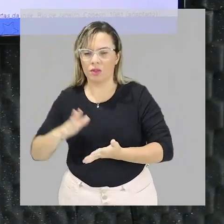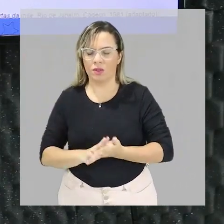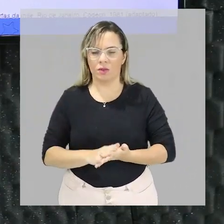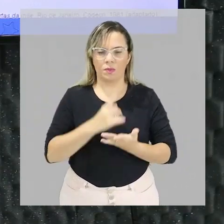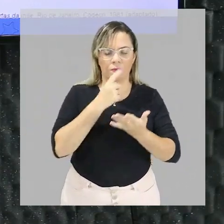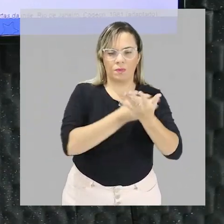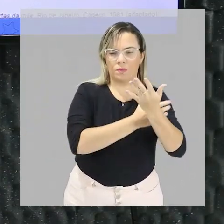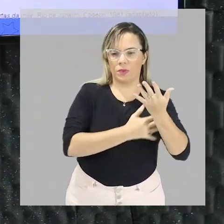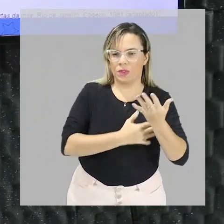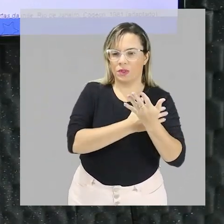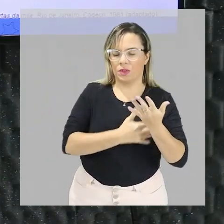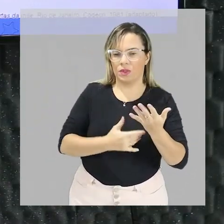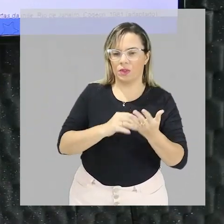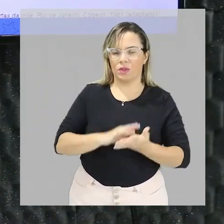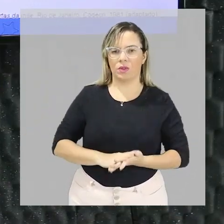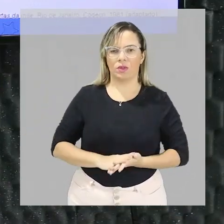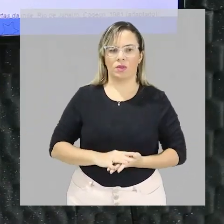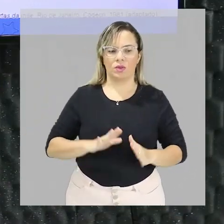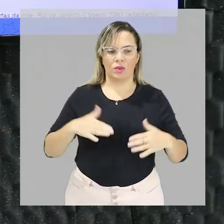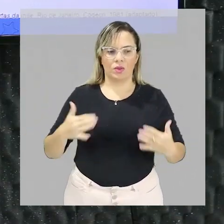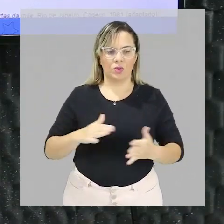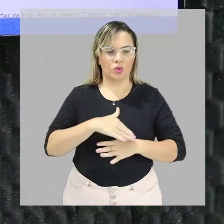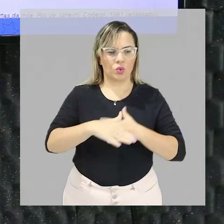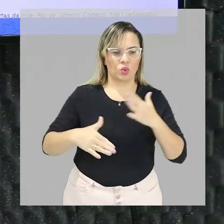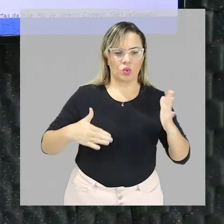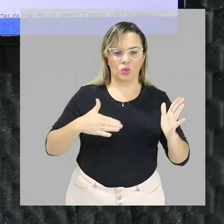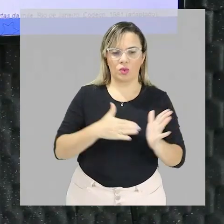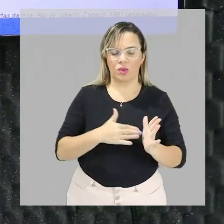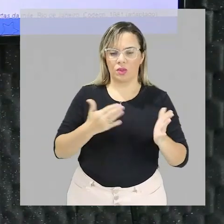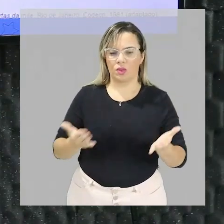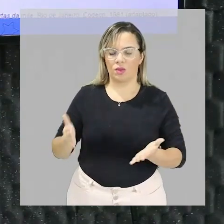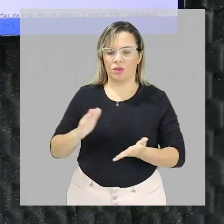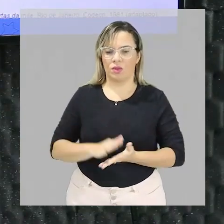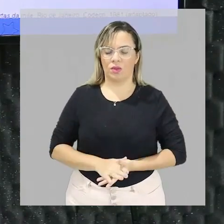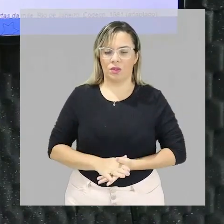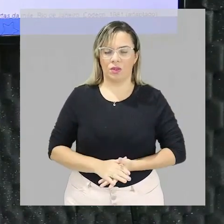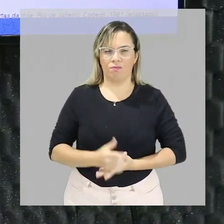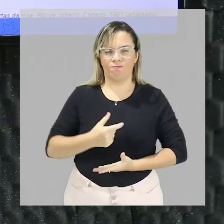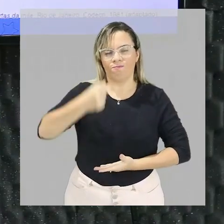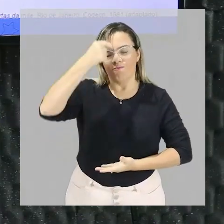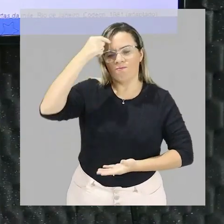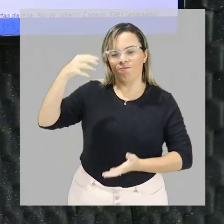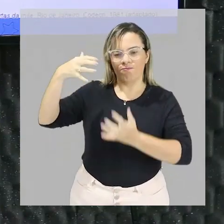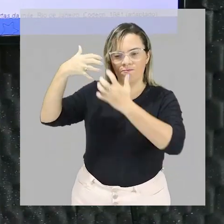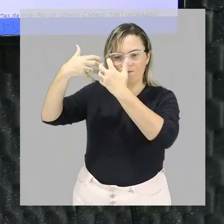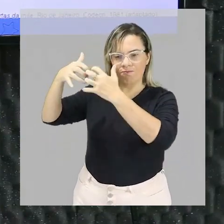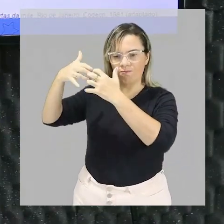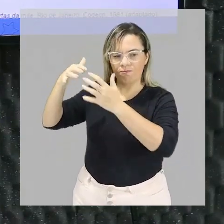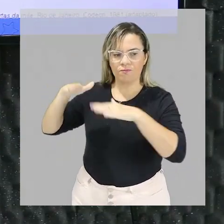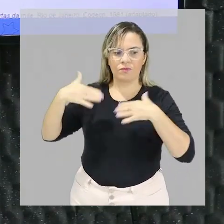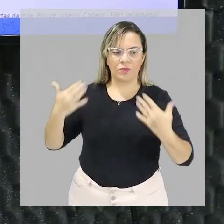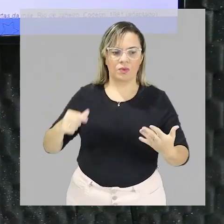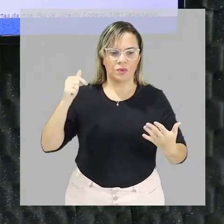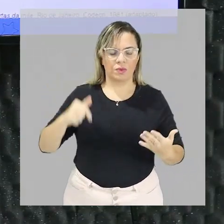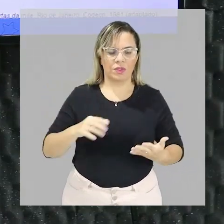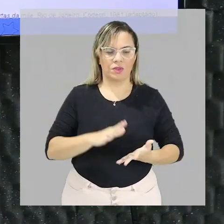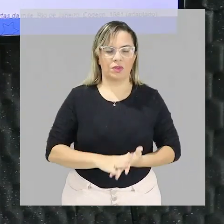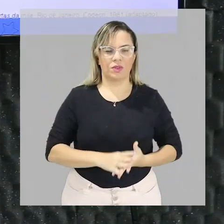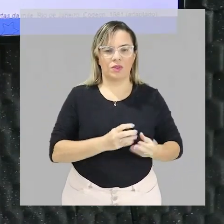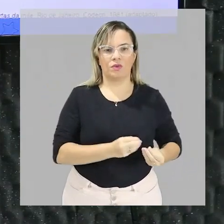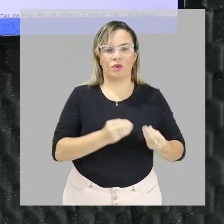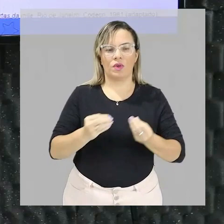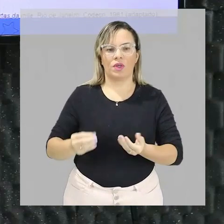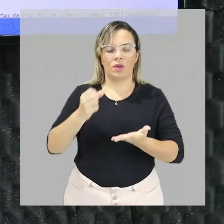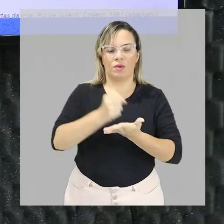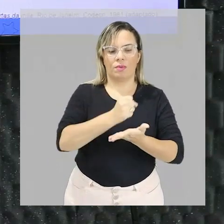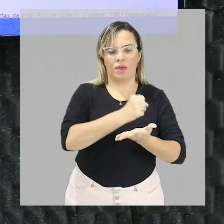sangue destes 8 senhores, considerando tudo isto por imperativo de minha consciência, venho por meio